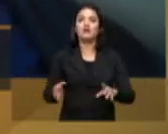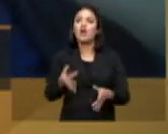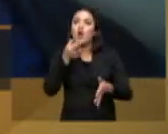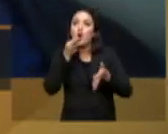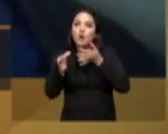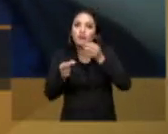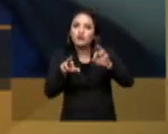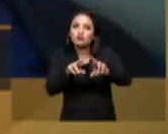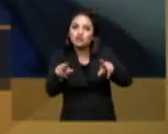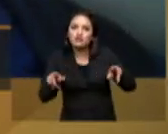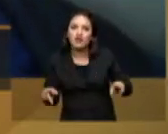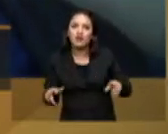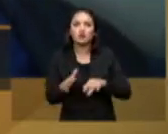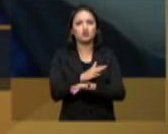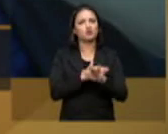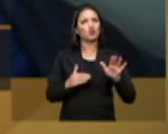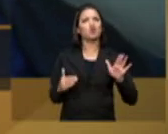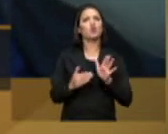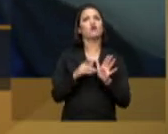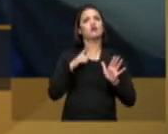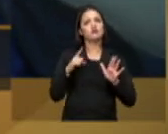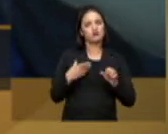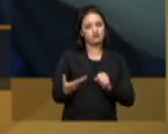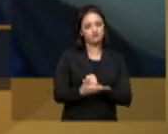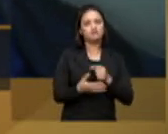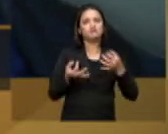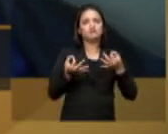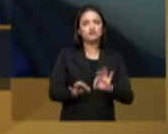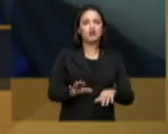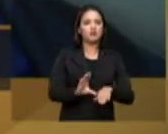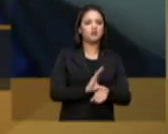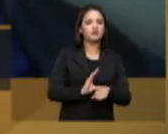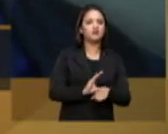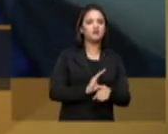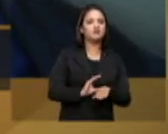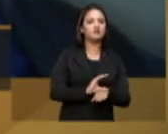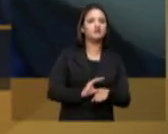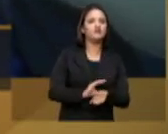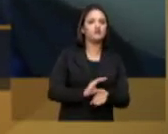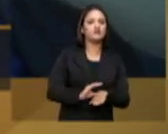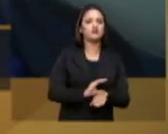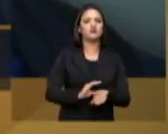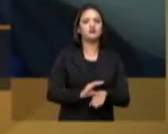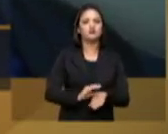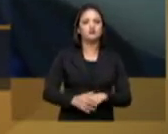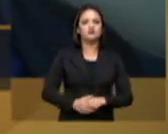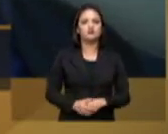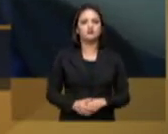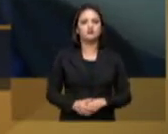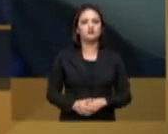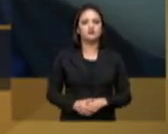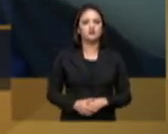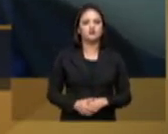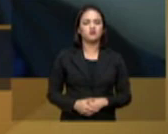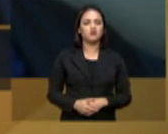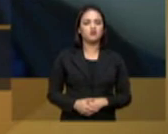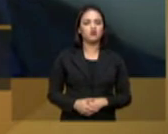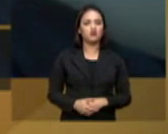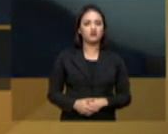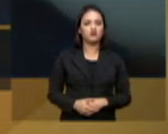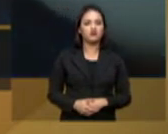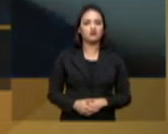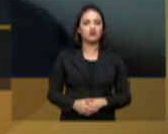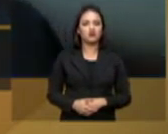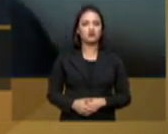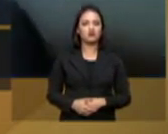todas fundamentadas no texto constitucional, e essa é a riqueza do colegiado,